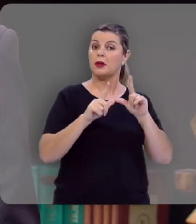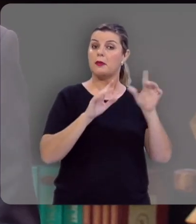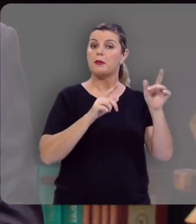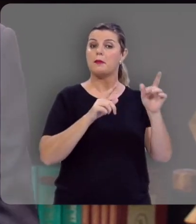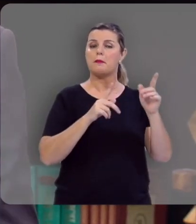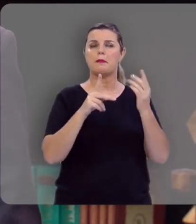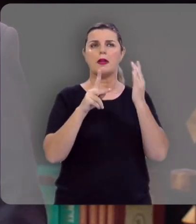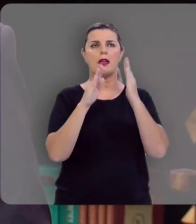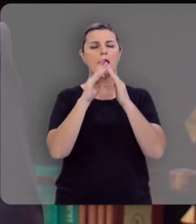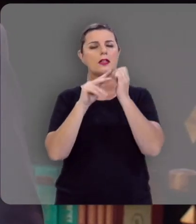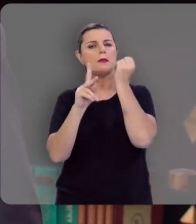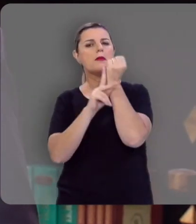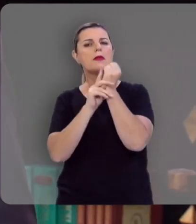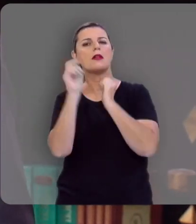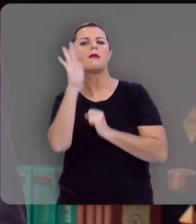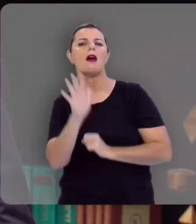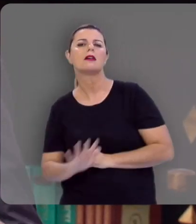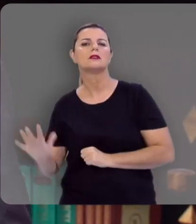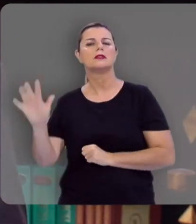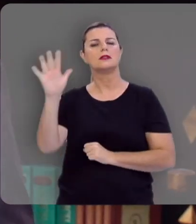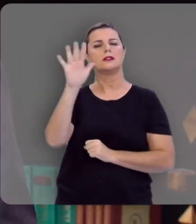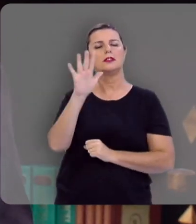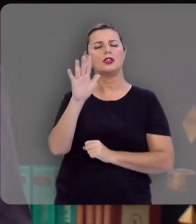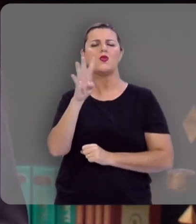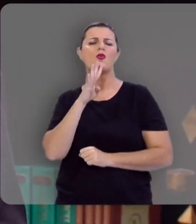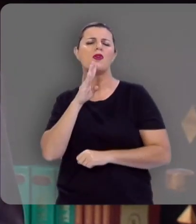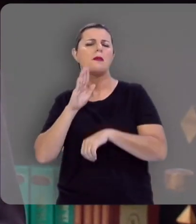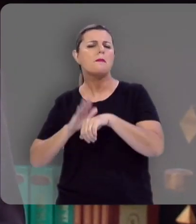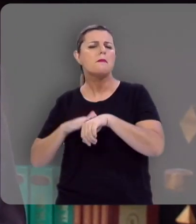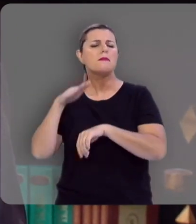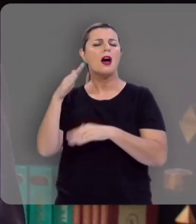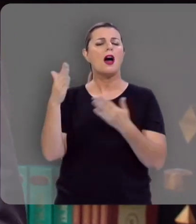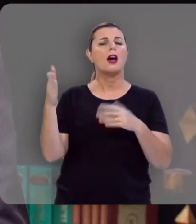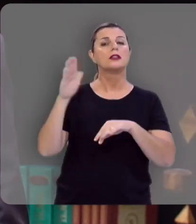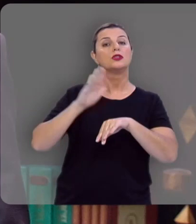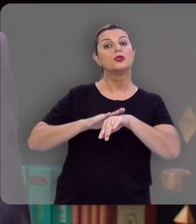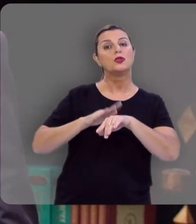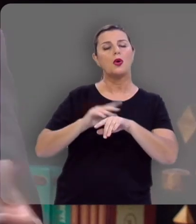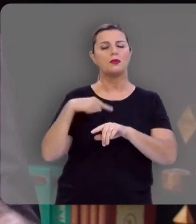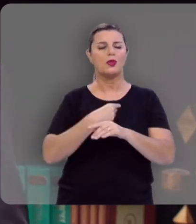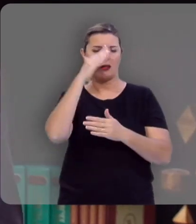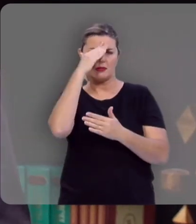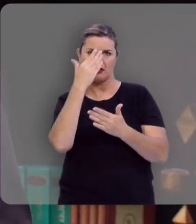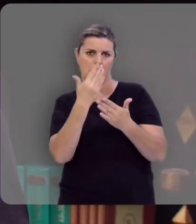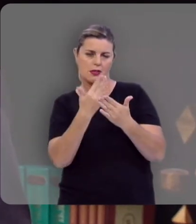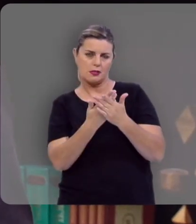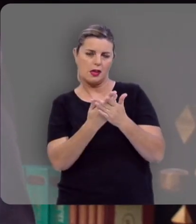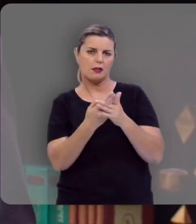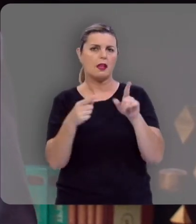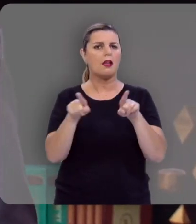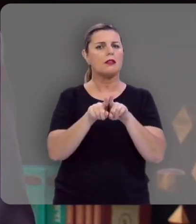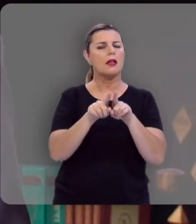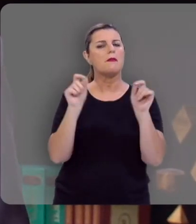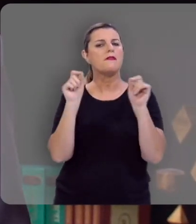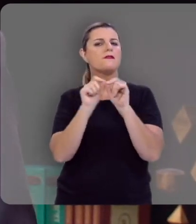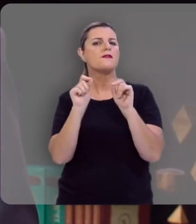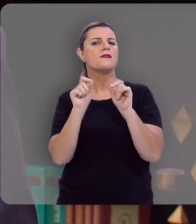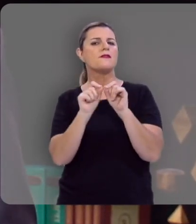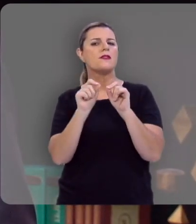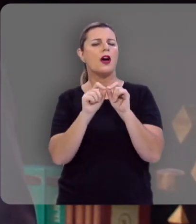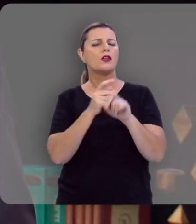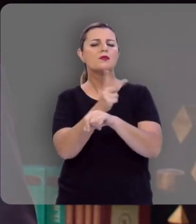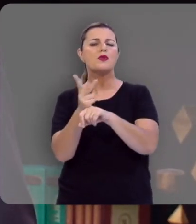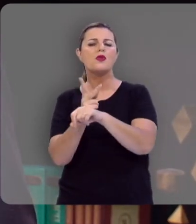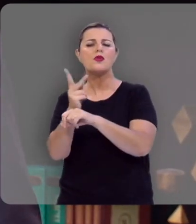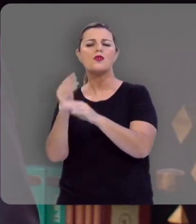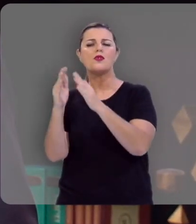da Igreja Presbiteriana do Brasil, conheça um pouco mais sobre aquilo que nós cremos e também aquilo que nós estamos fazendo. Procure